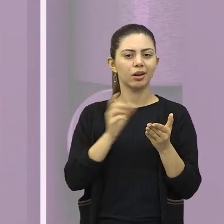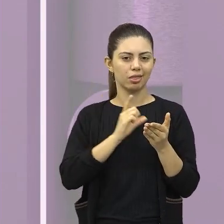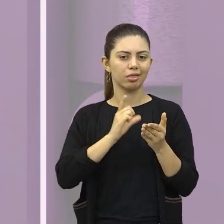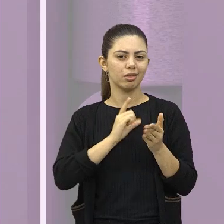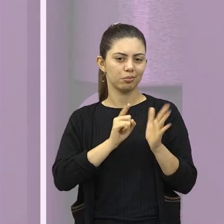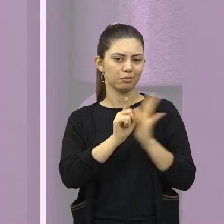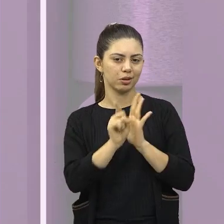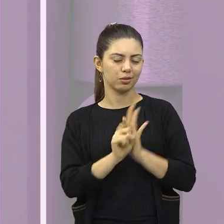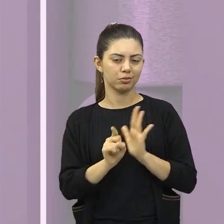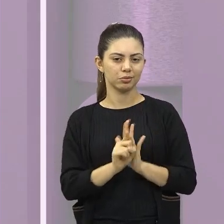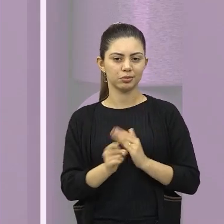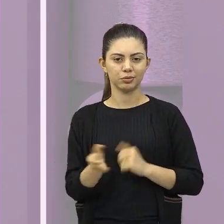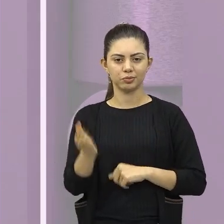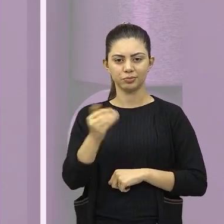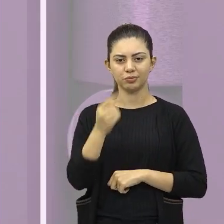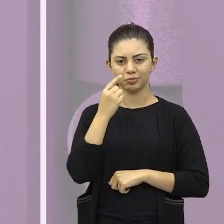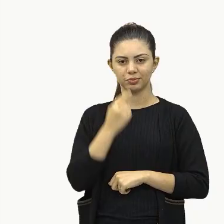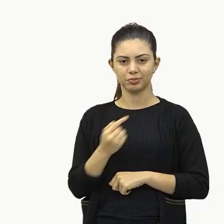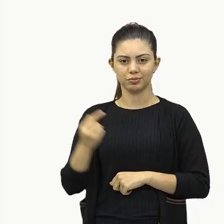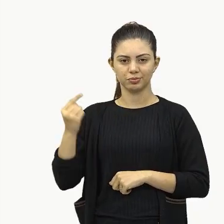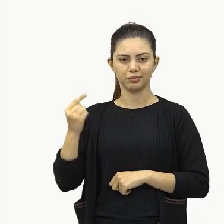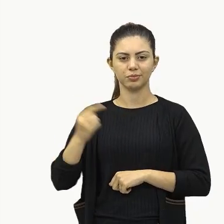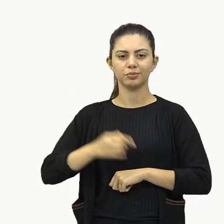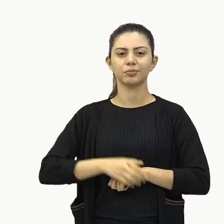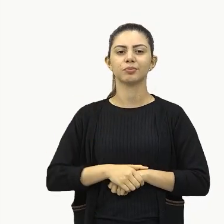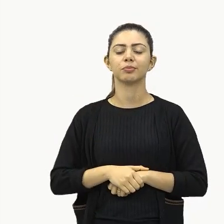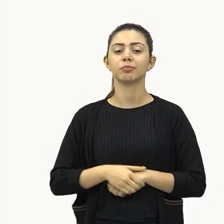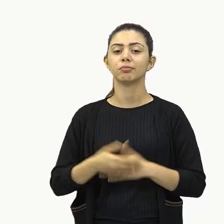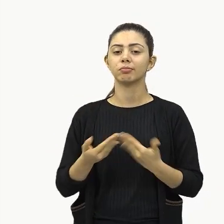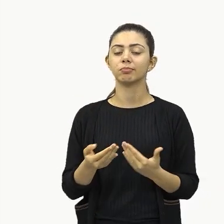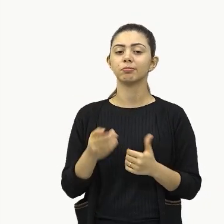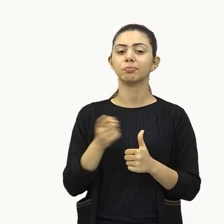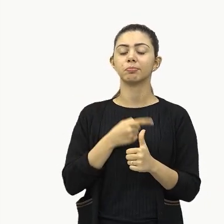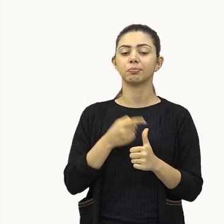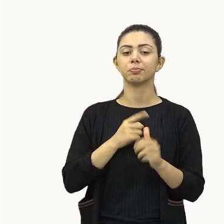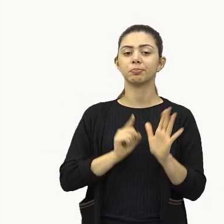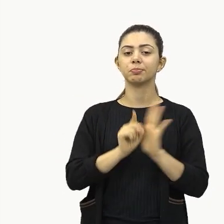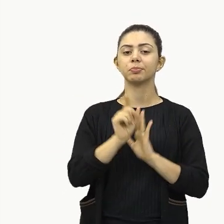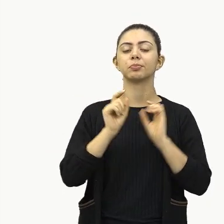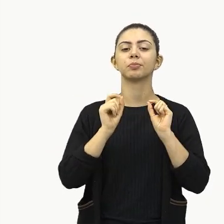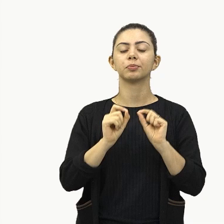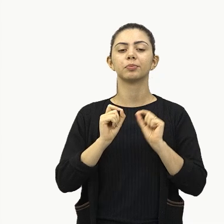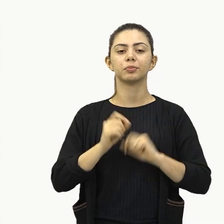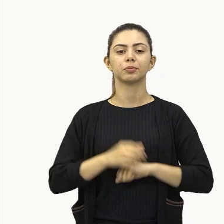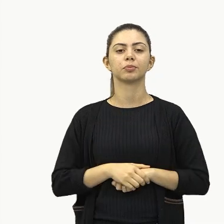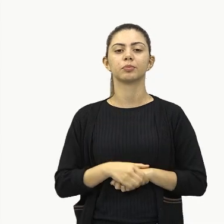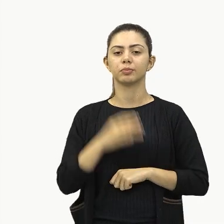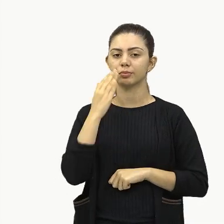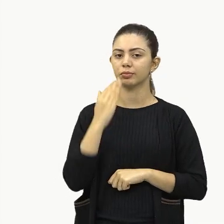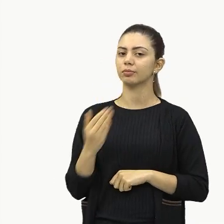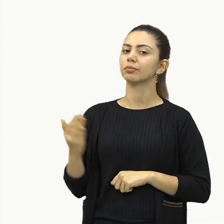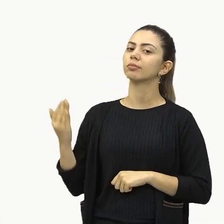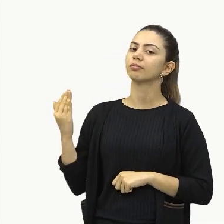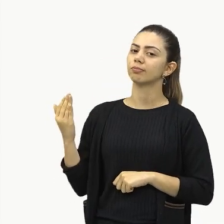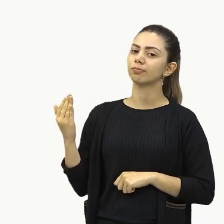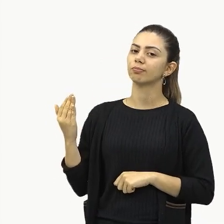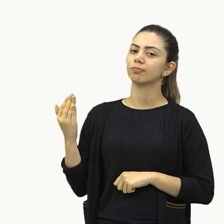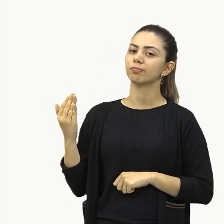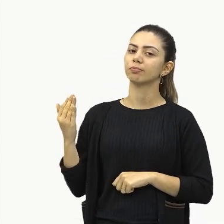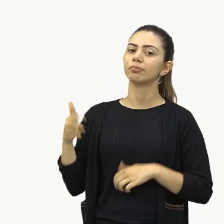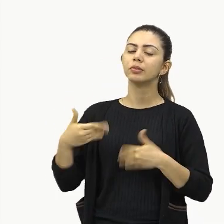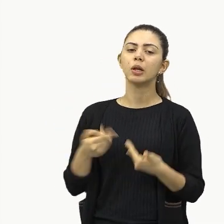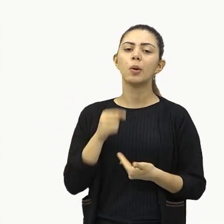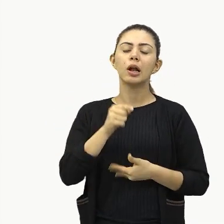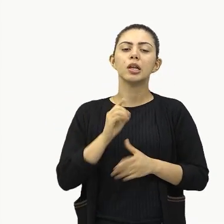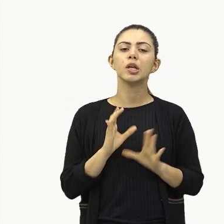respondendo. Acompanhe aí novamente a sua tela. A primeira interrogação que aparece aí para nós é: todo